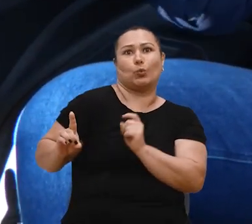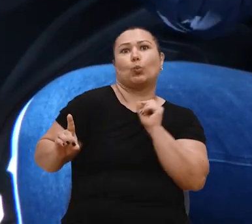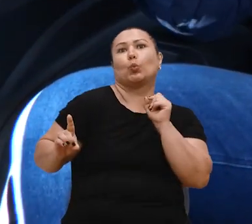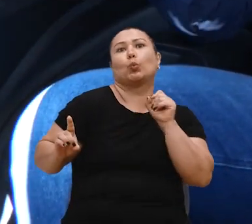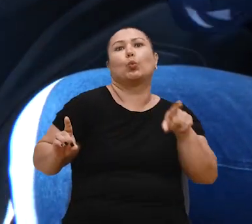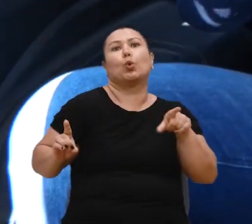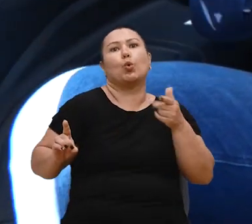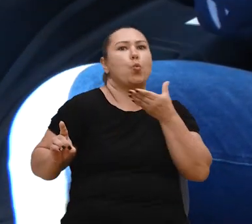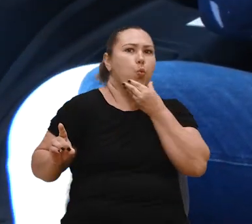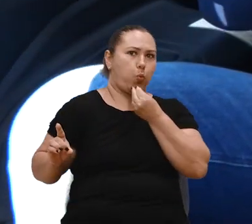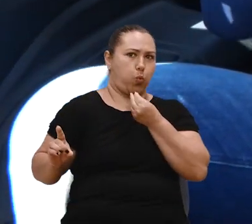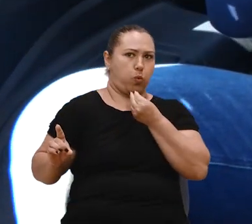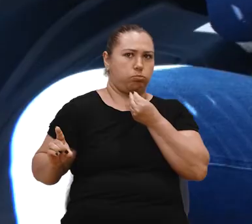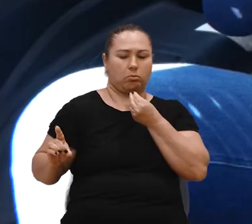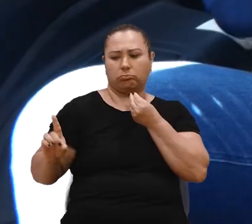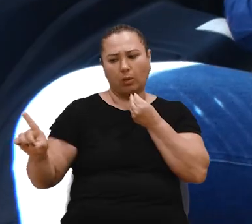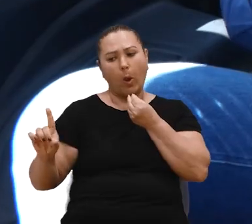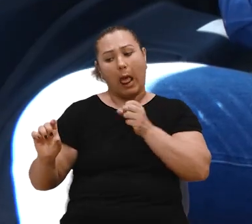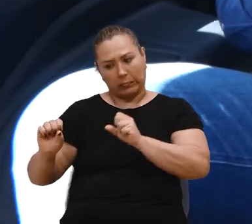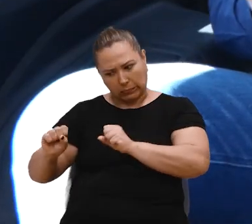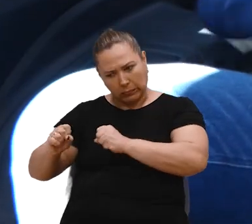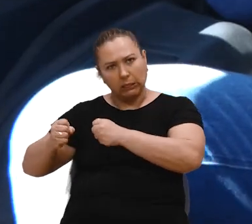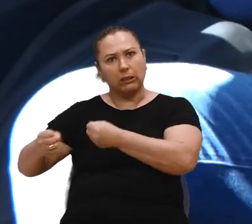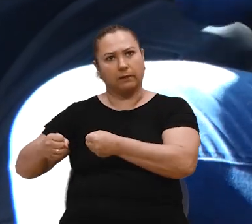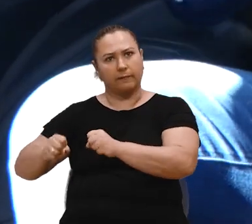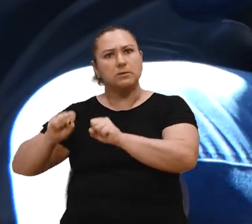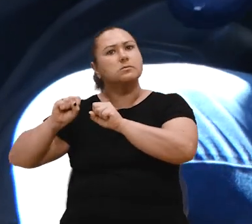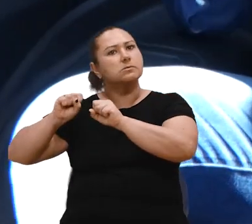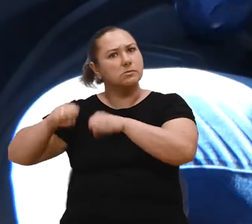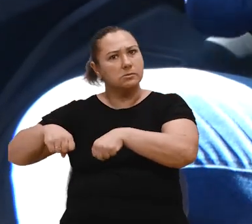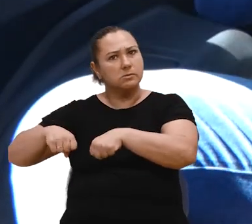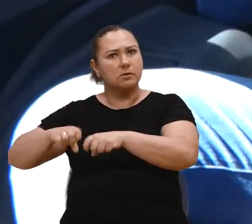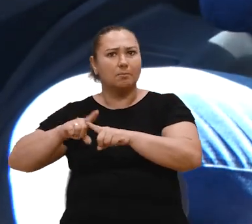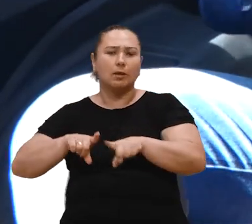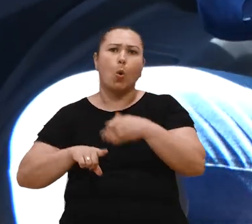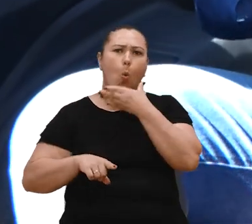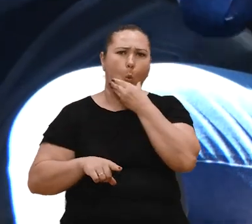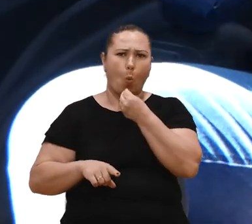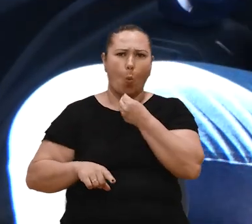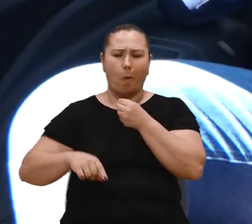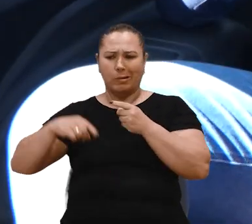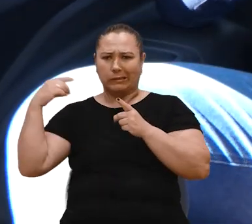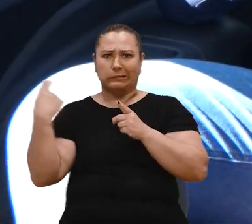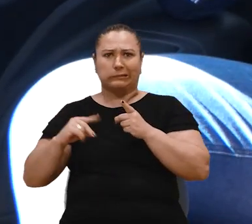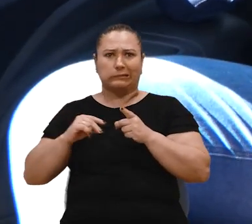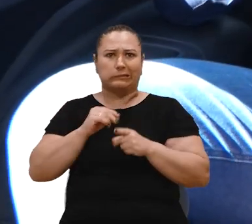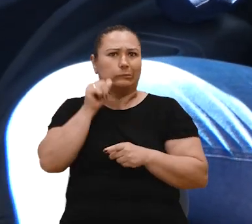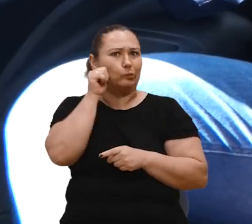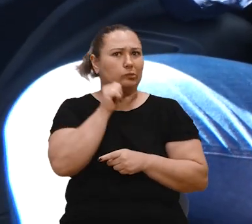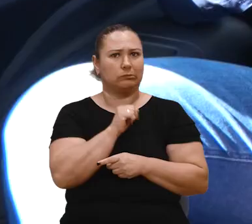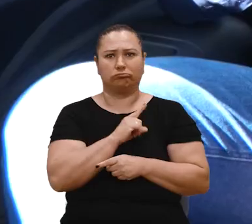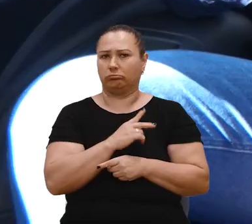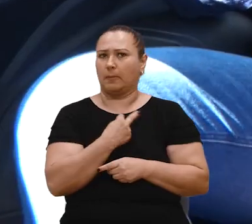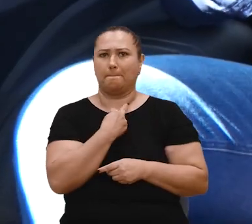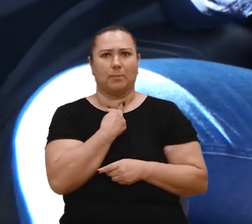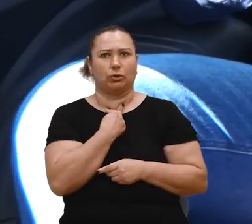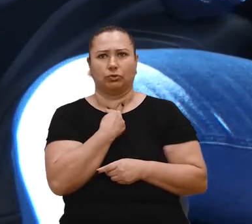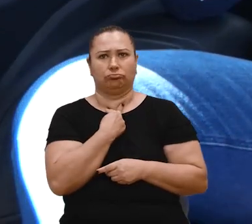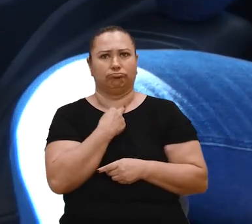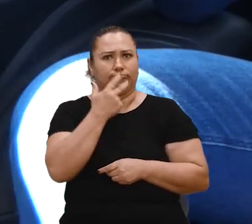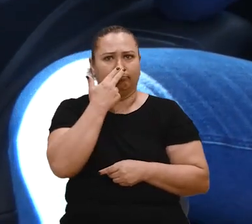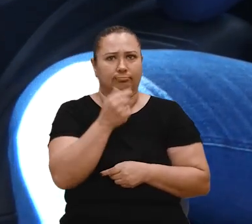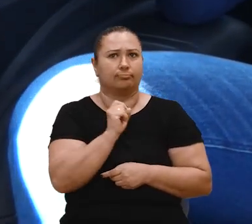é justo. Ela deve ser defendida, acima de tudo. O homem que bate em mulher, para mim, teria que ser que nem na minha pátria